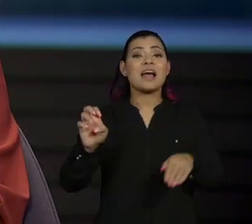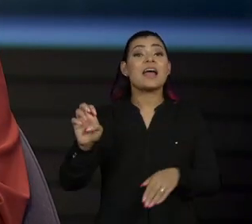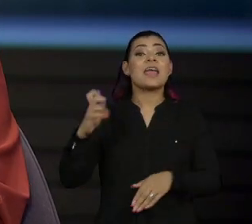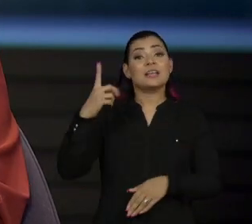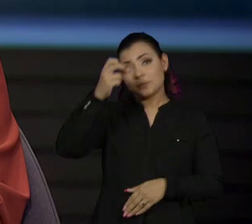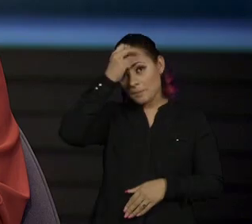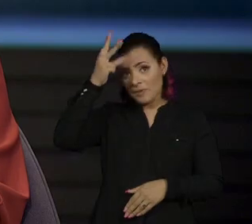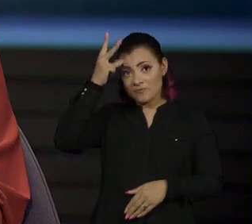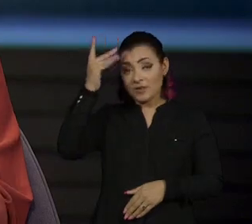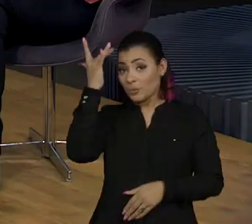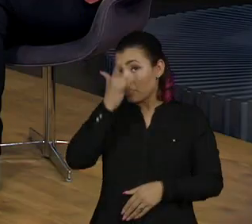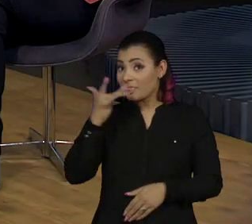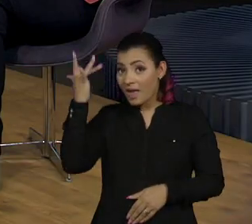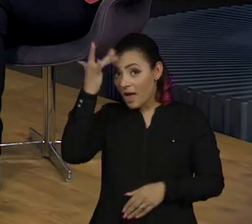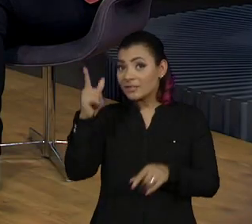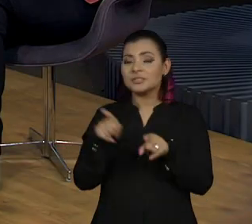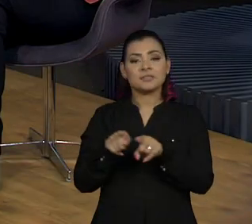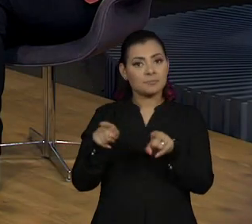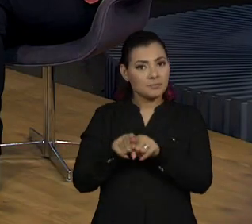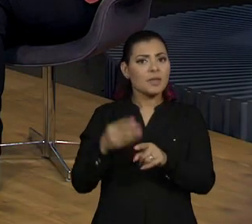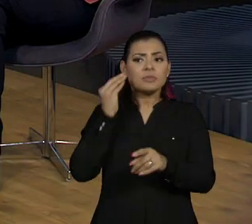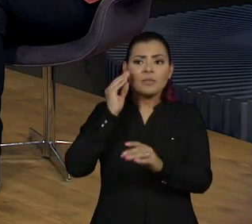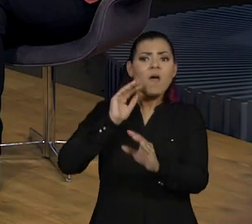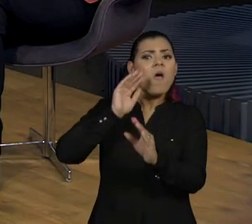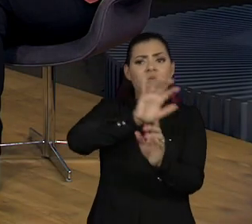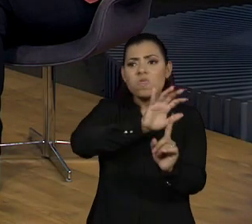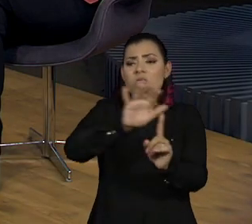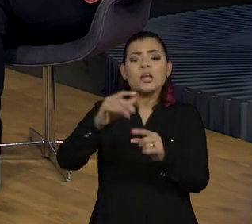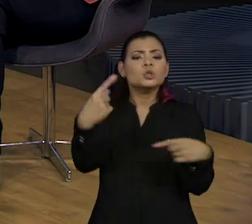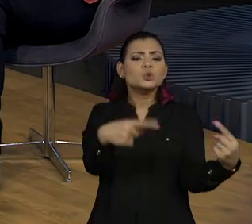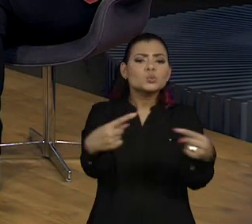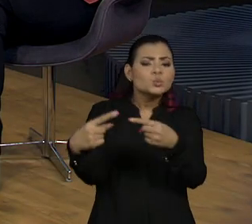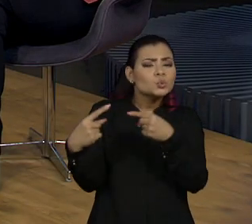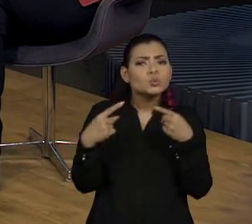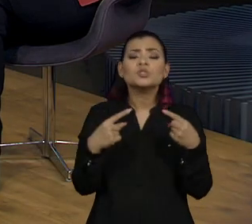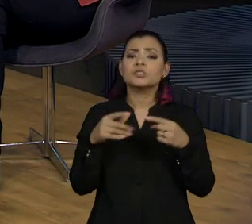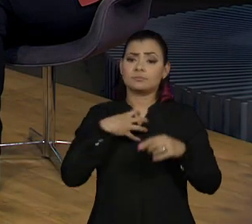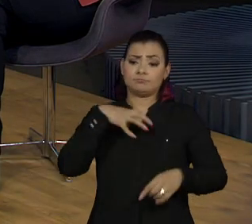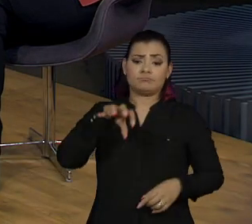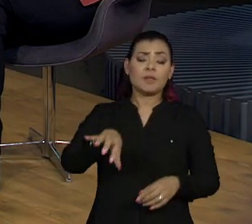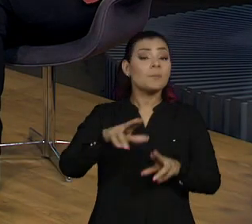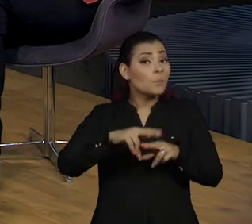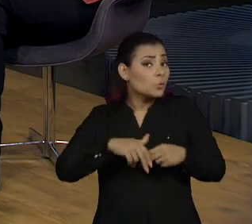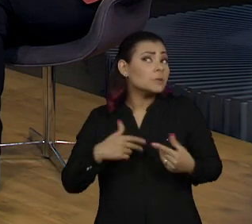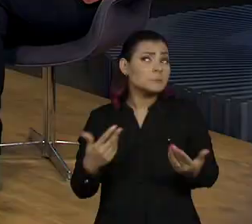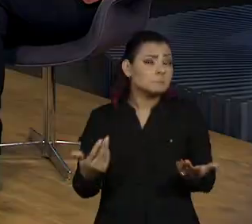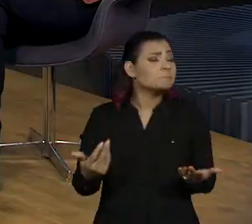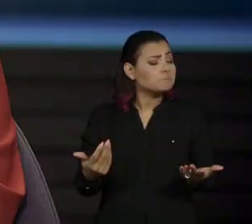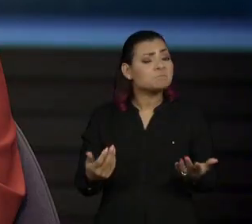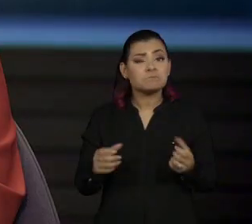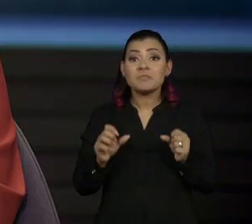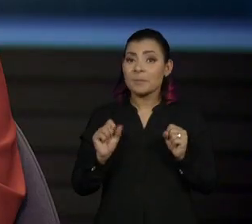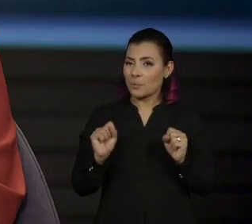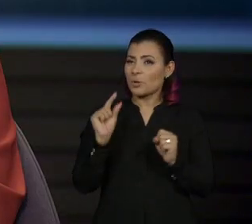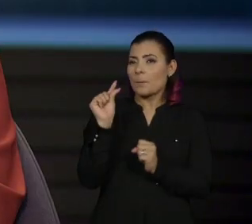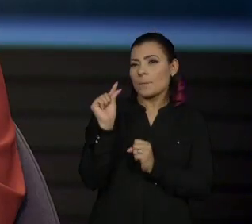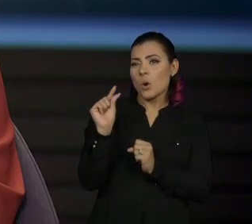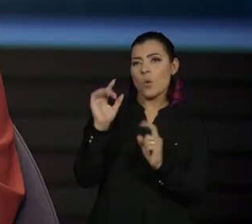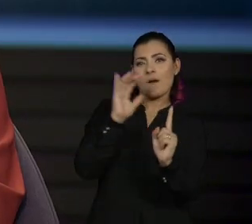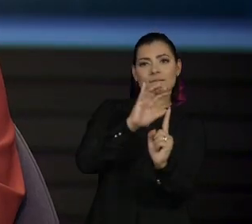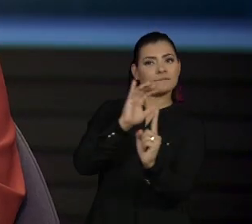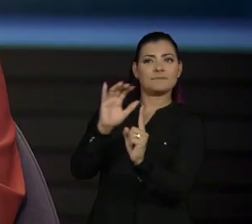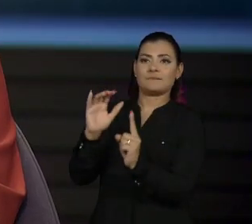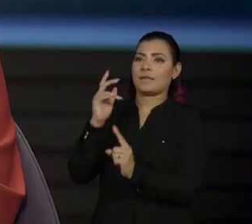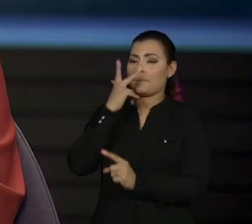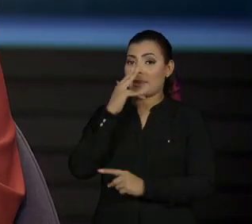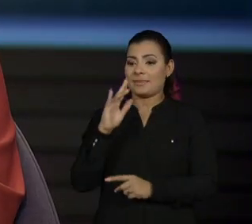ex-prefeito Fernando Haddad passaram a internamente discutir isso. Talvez essa pequena ascensão